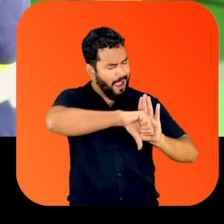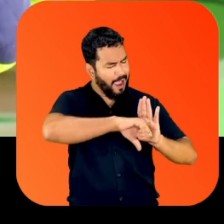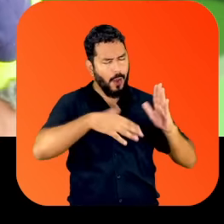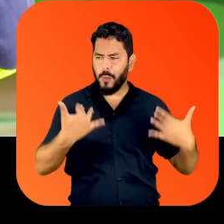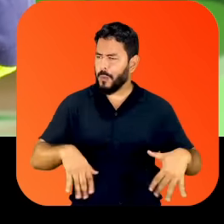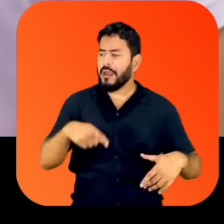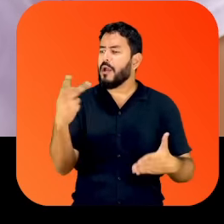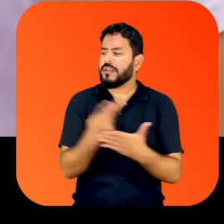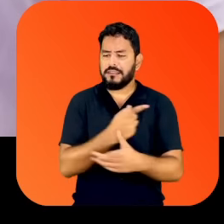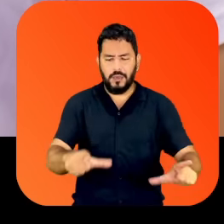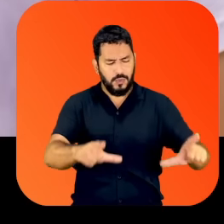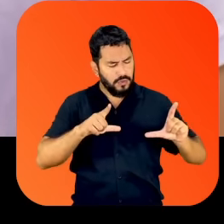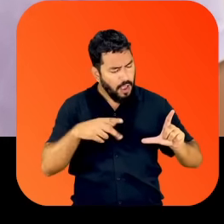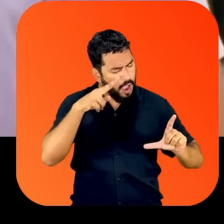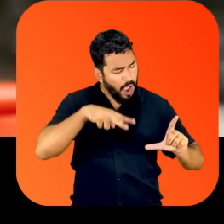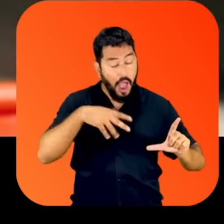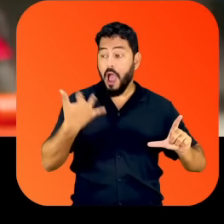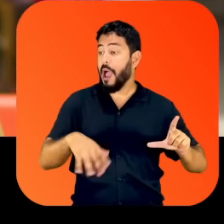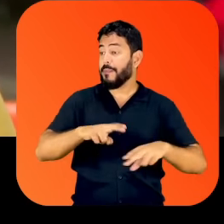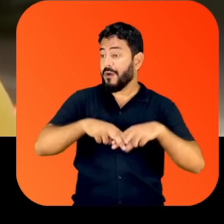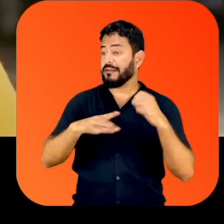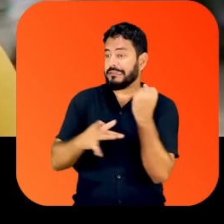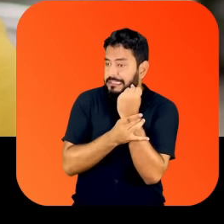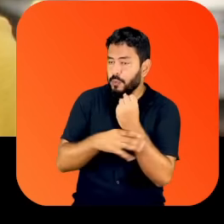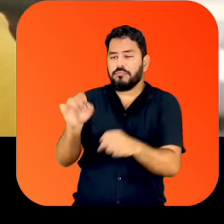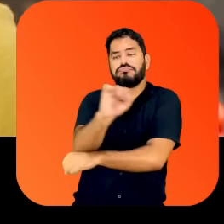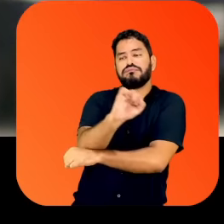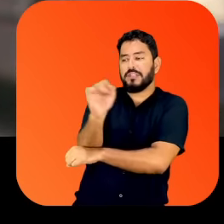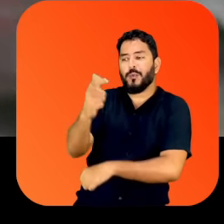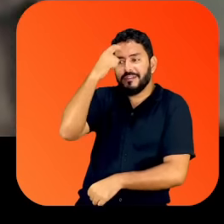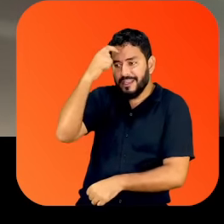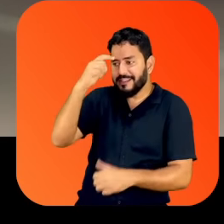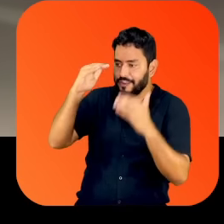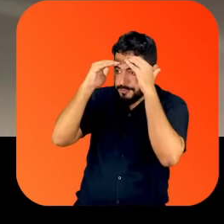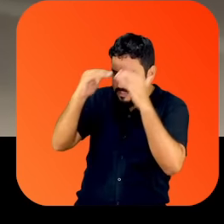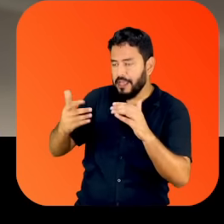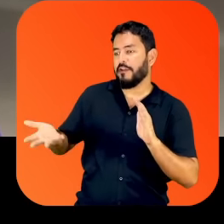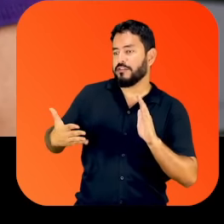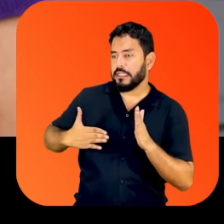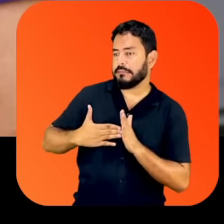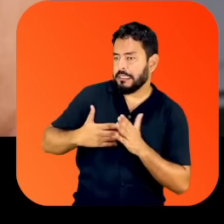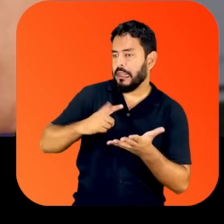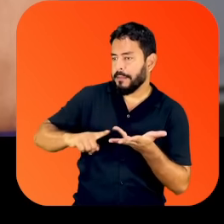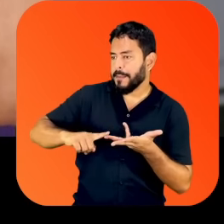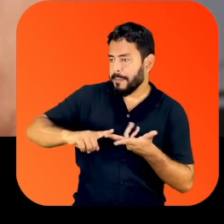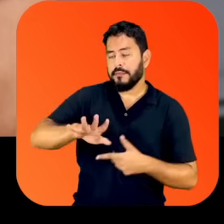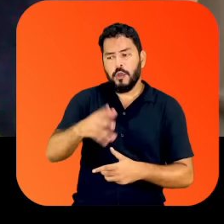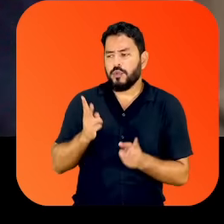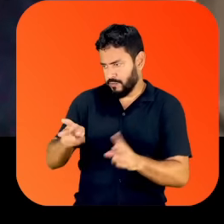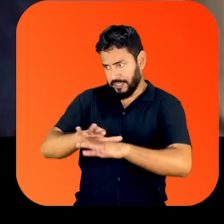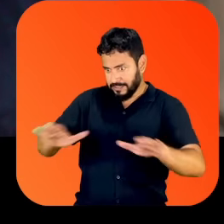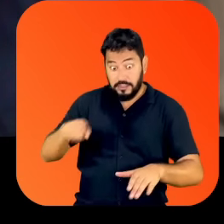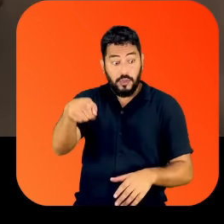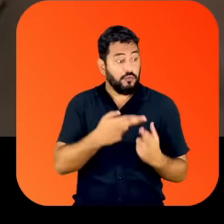Fique tranquilo, este não é um auto de infração. Você recebeu essa notificação por estar dirigindo de maneira segura e consciente, respeitando os limites de